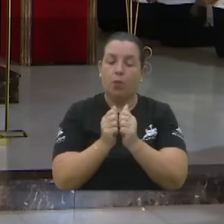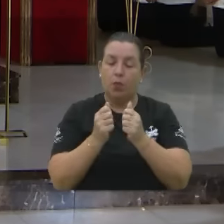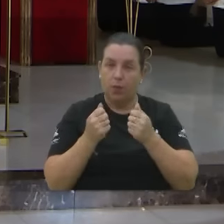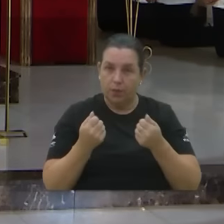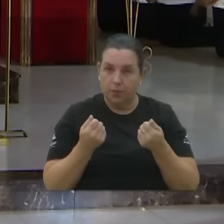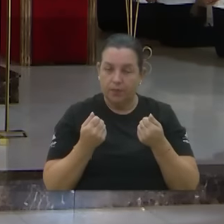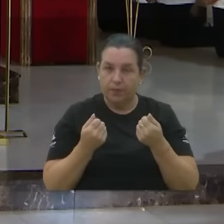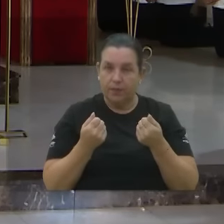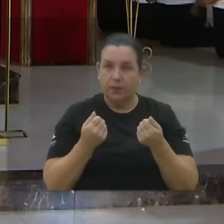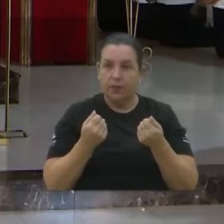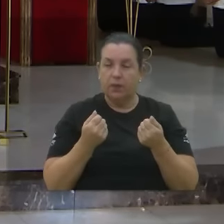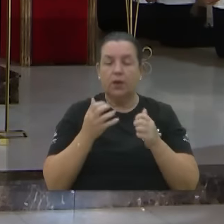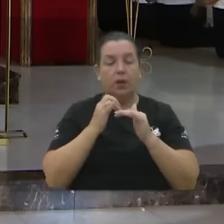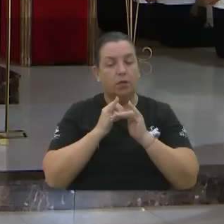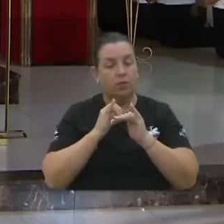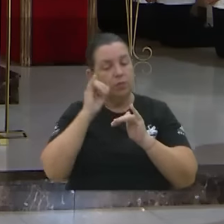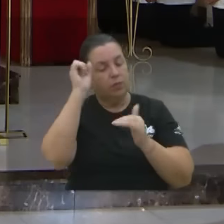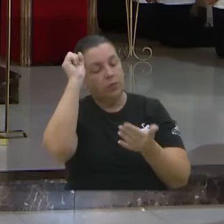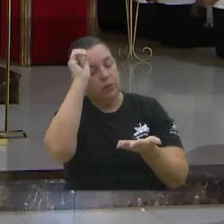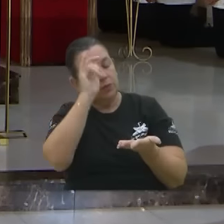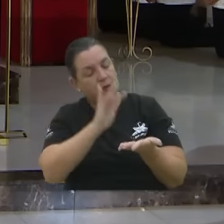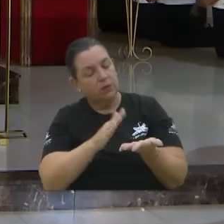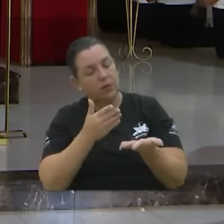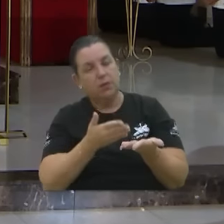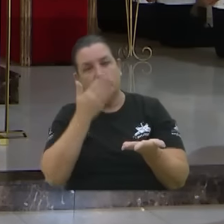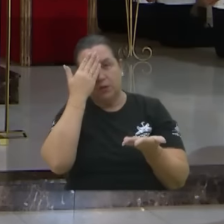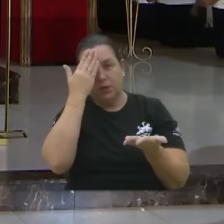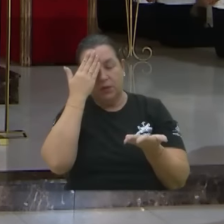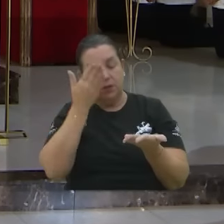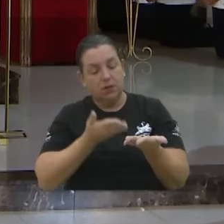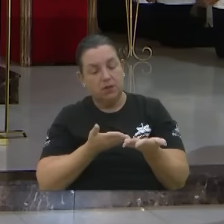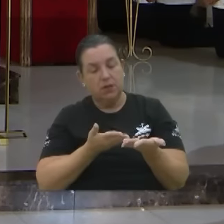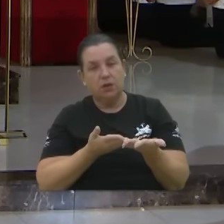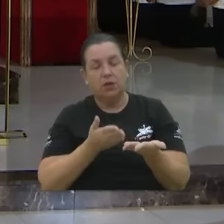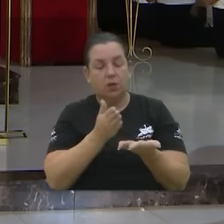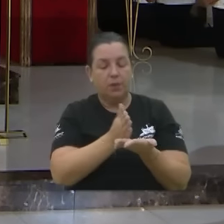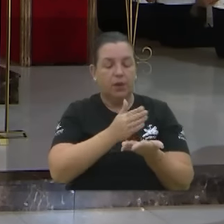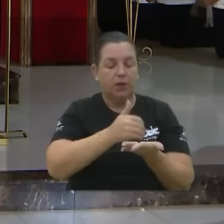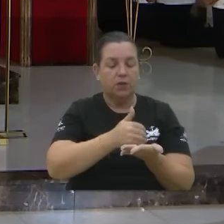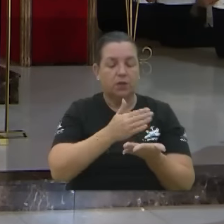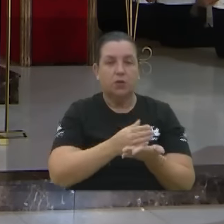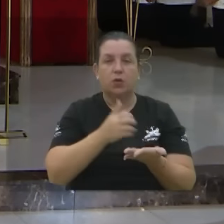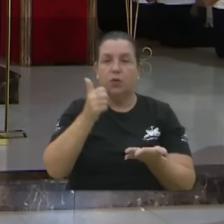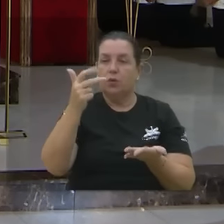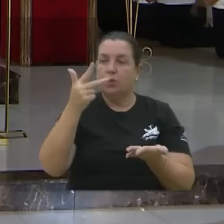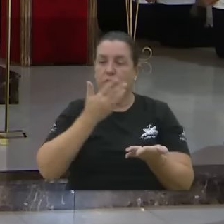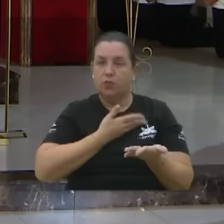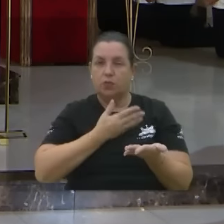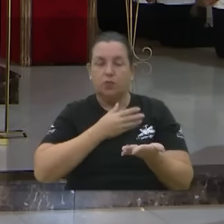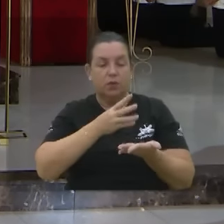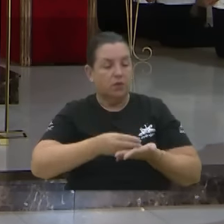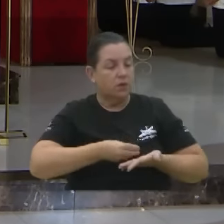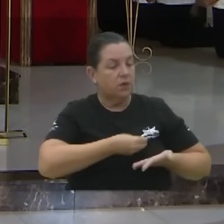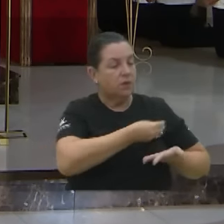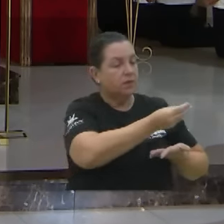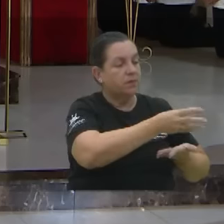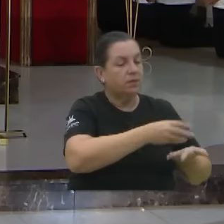pão, pronunciou a bênção de ação de graças, partiu e deu a seus discípulos,